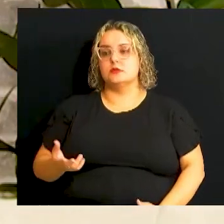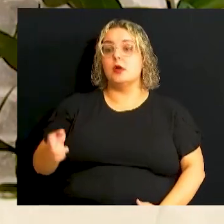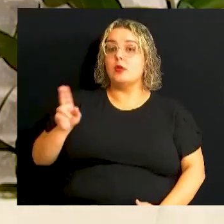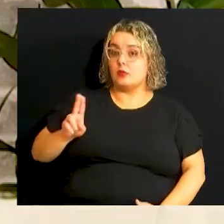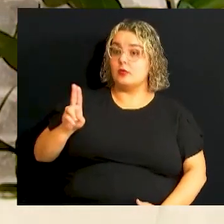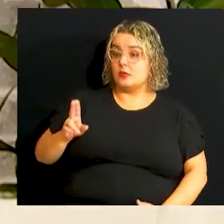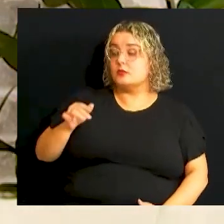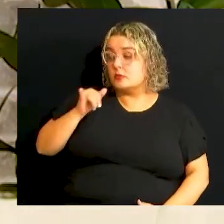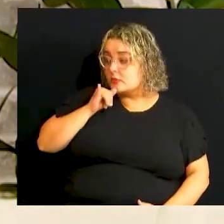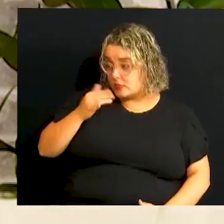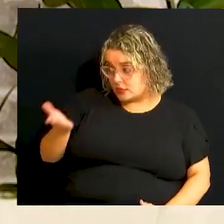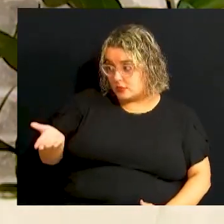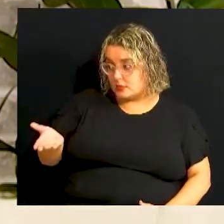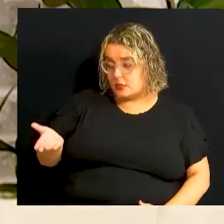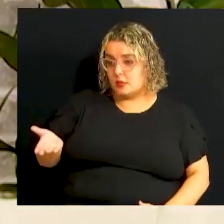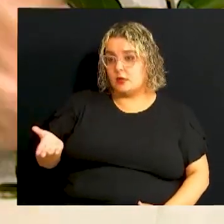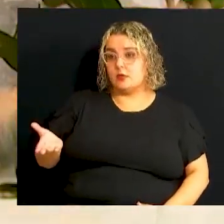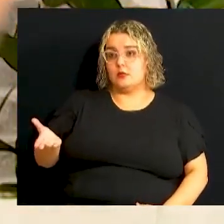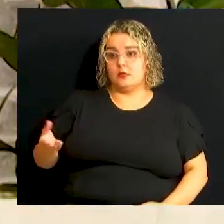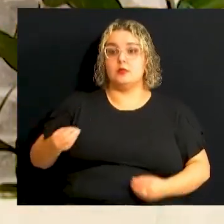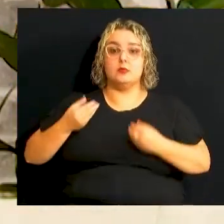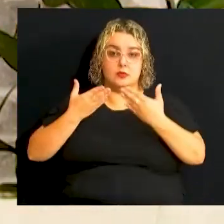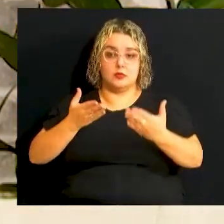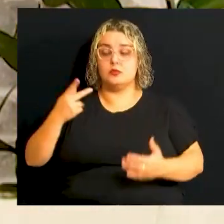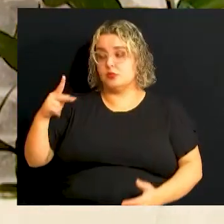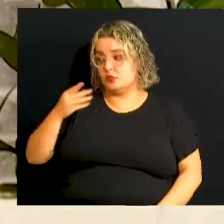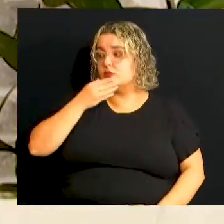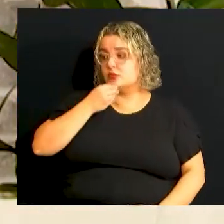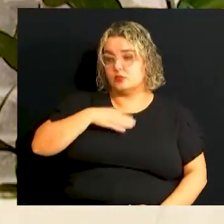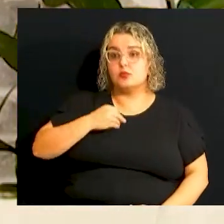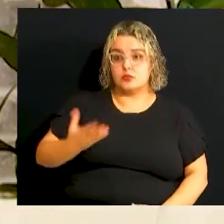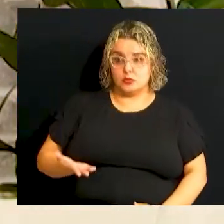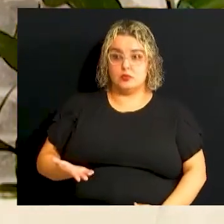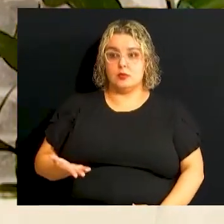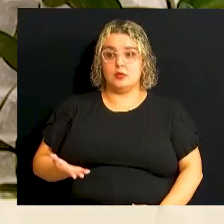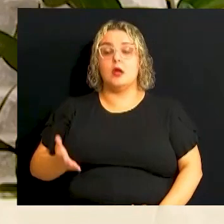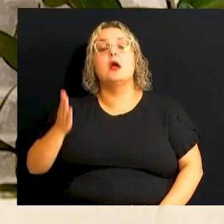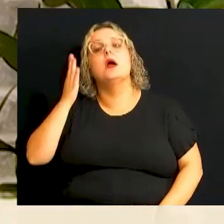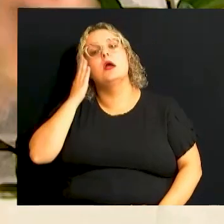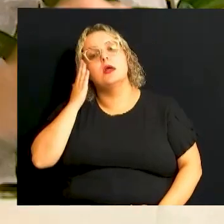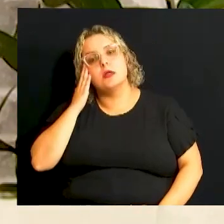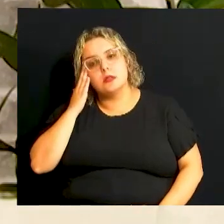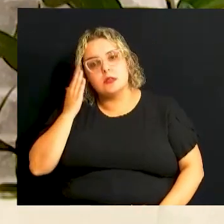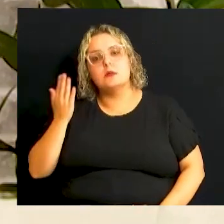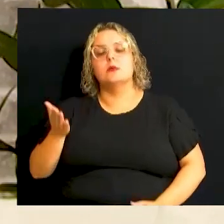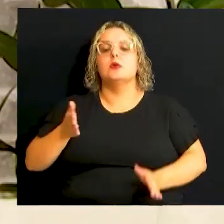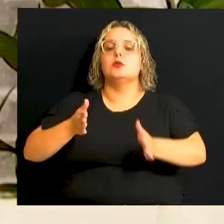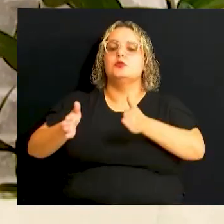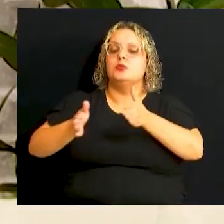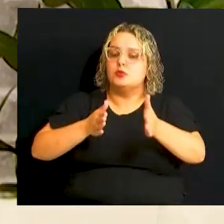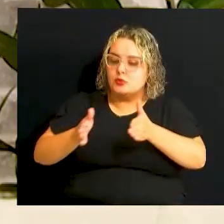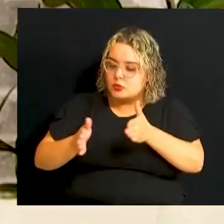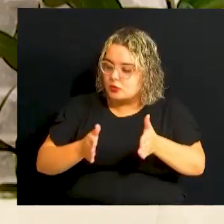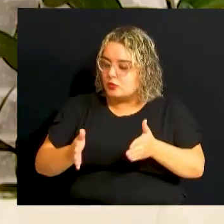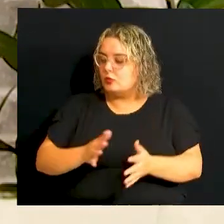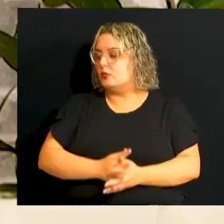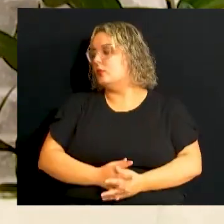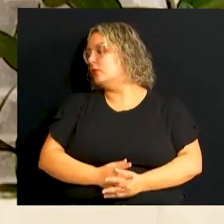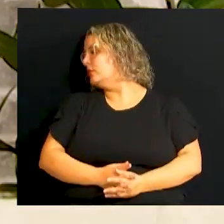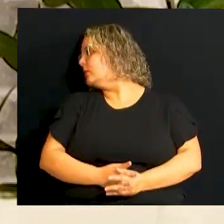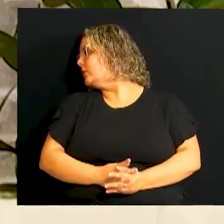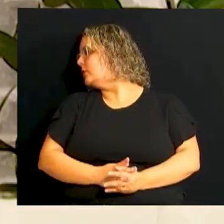caso eu vou utilizar você como exemplo, né? Que você trouxe a questão do seu filho. É entender que ele está num